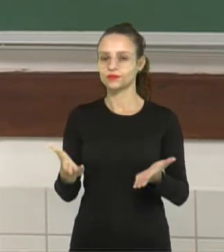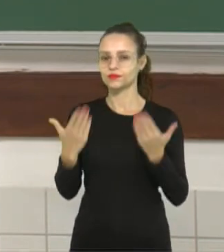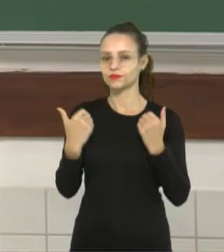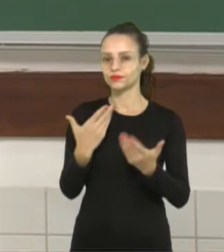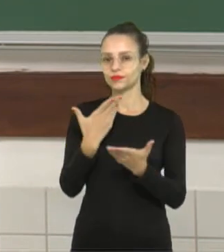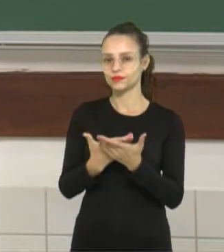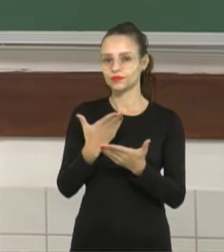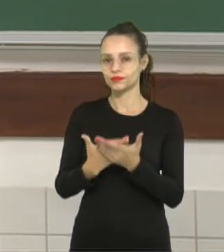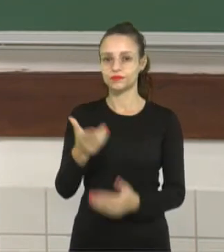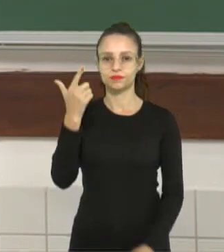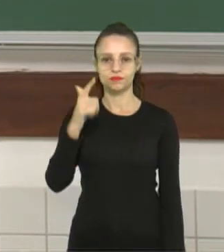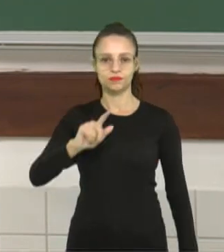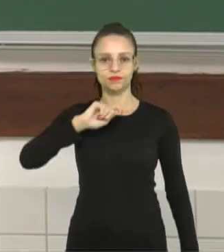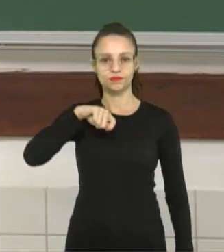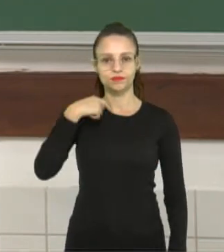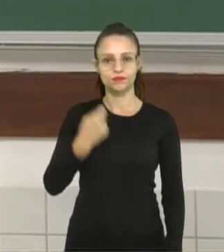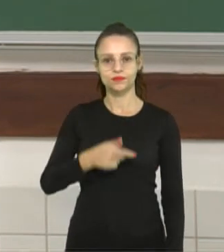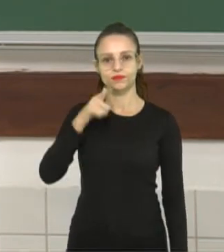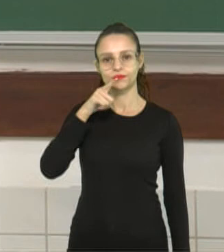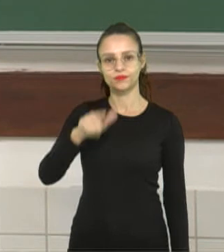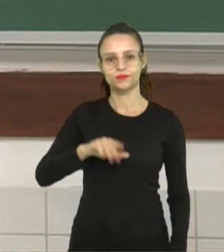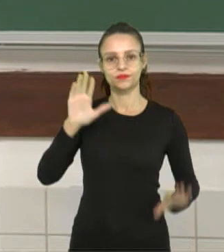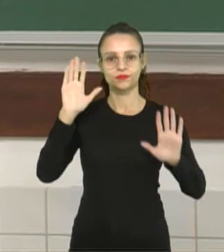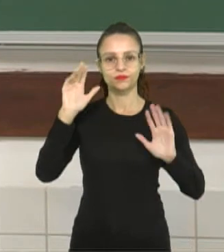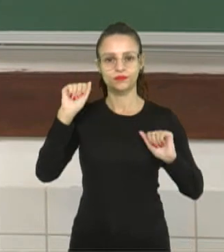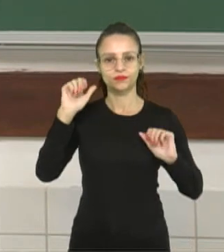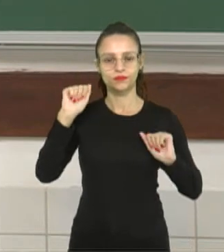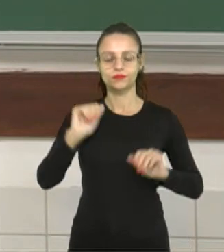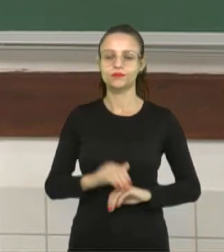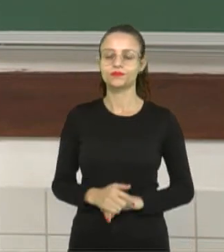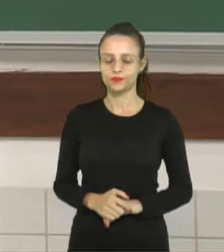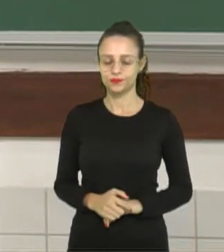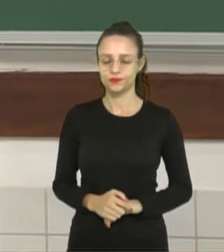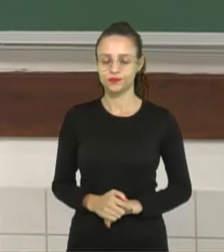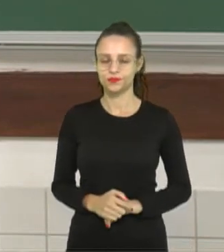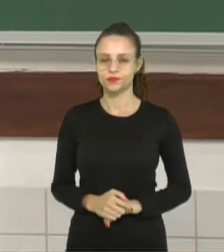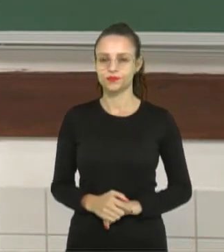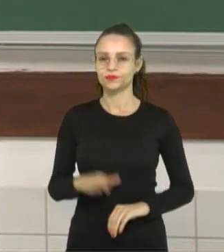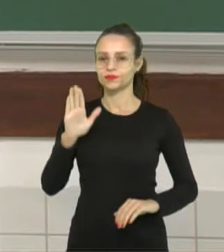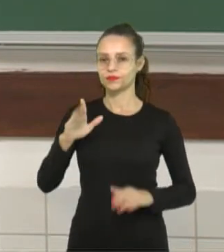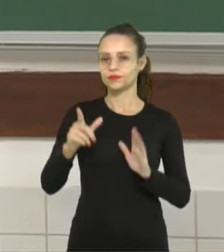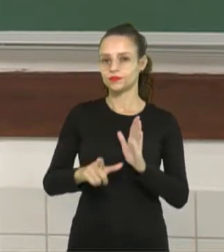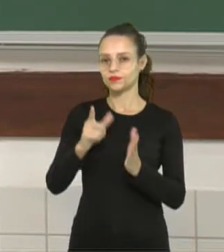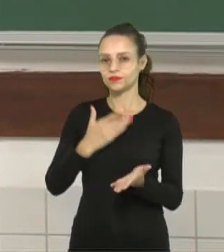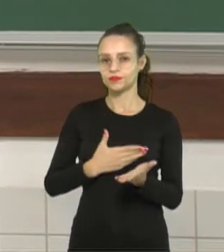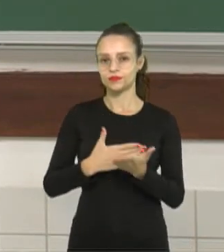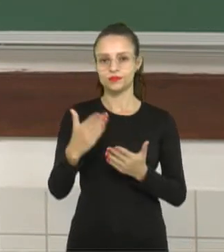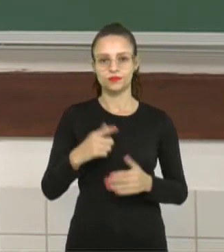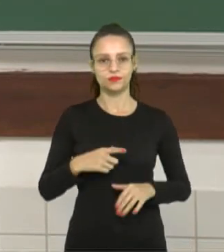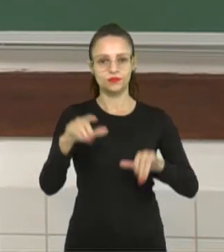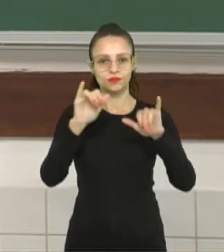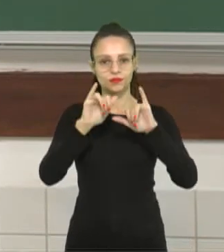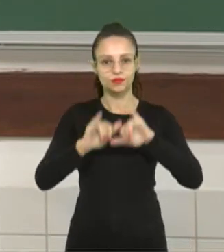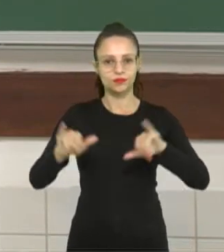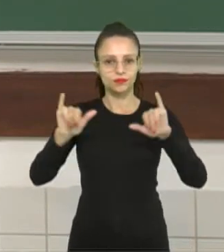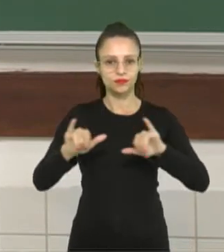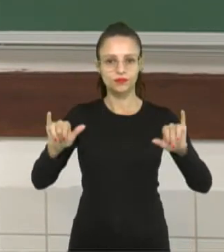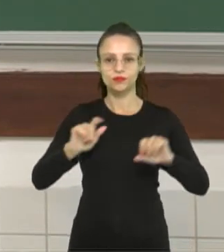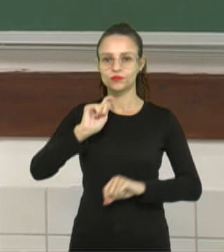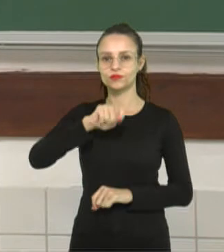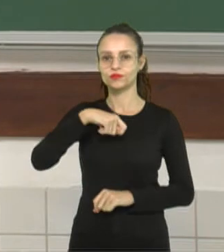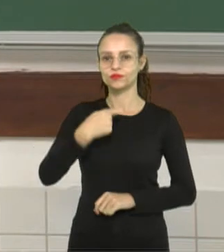de la lengua española, ¿bien? Antes de começarmos, né, como sempre, nós temos os nossos avisos